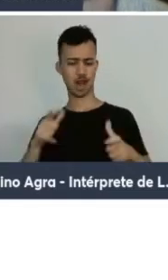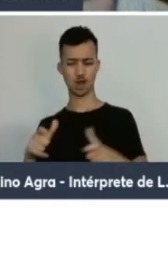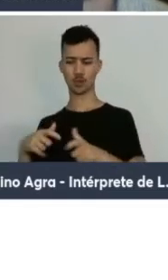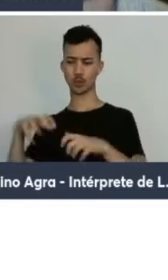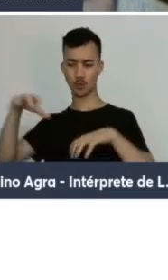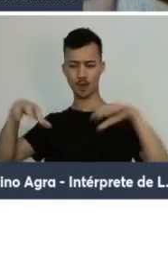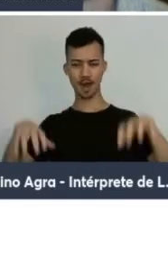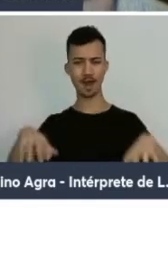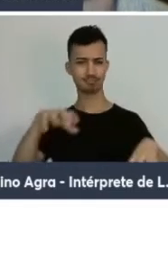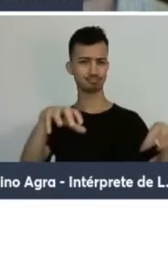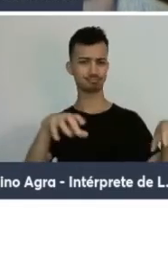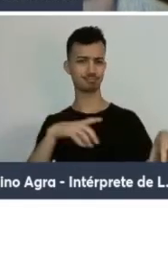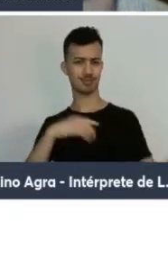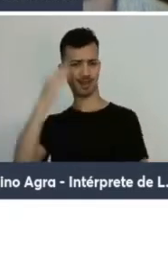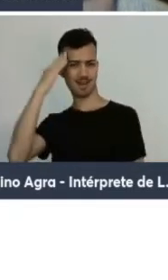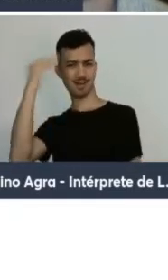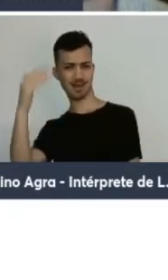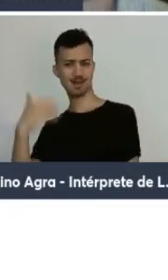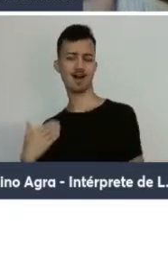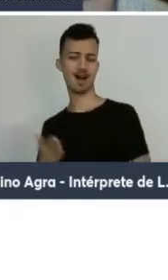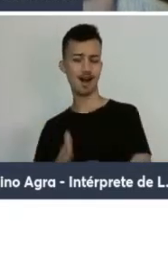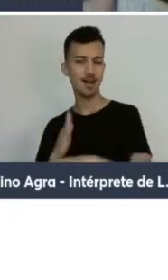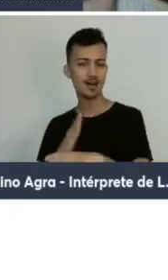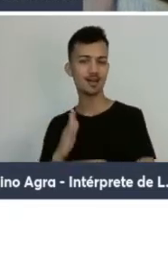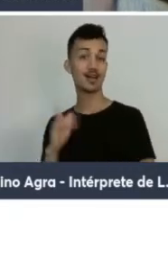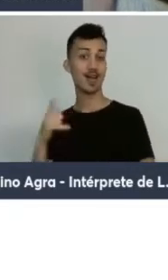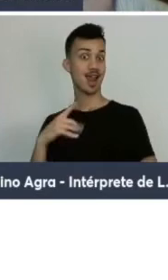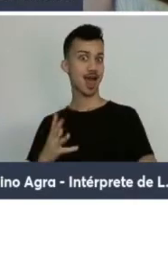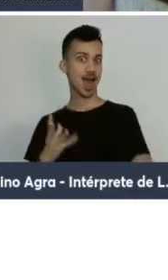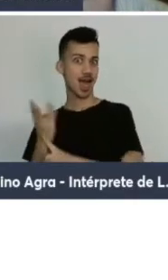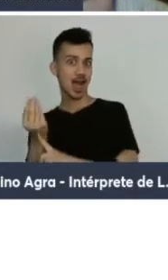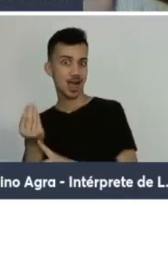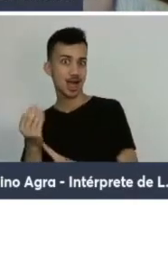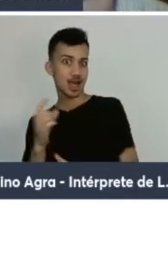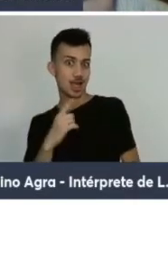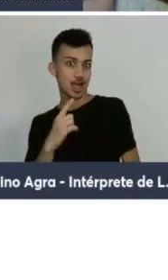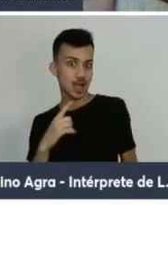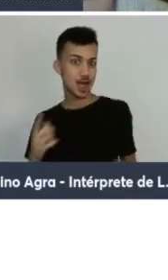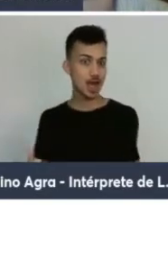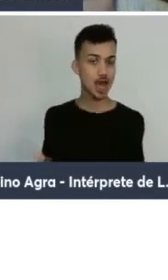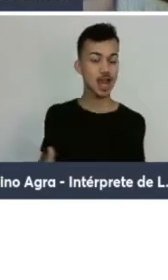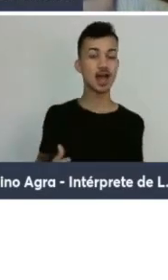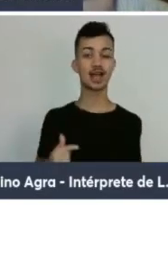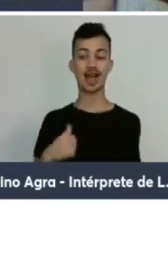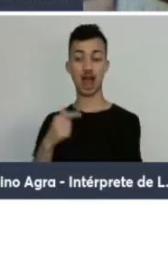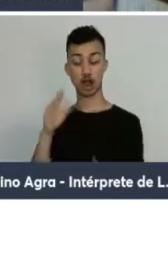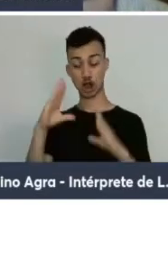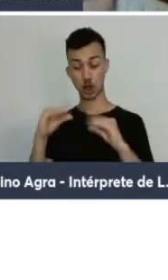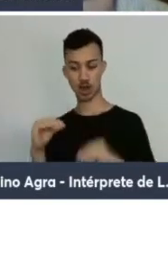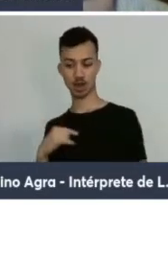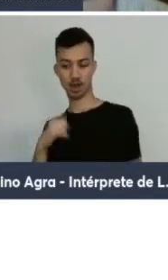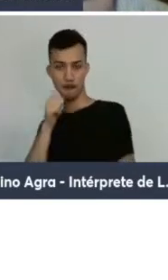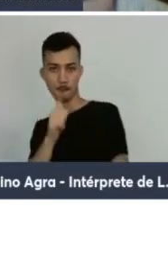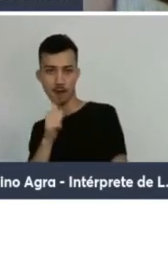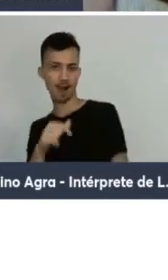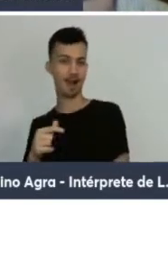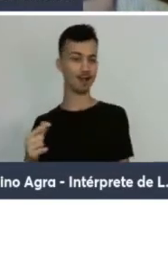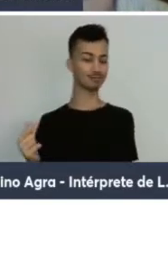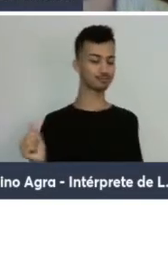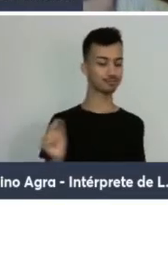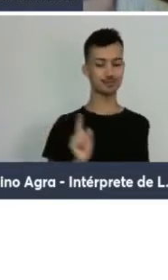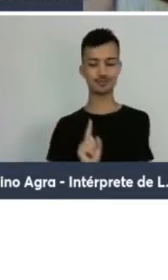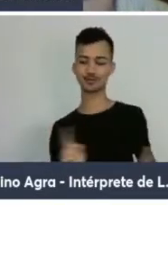por exemplo, que durante o dia e artistas à noite, era um bar frequentado por mais mulheres, então esse é o histórico ali